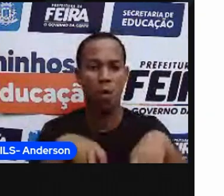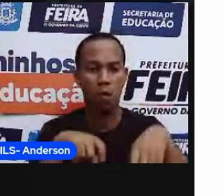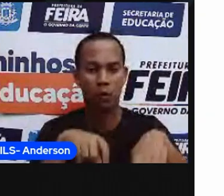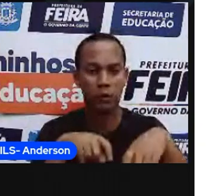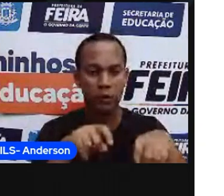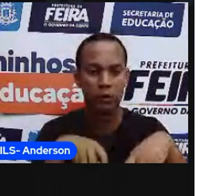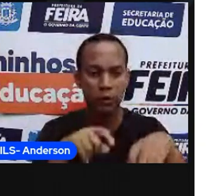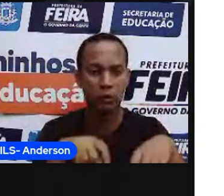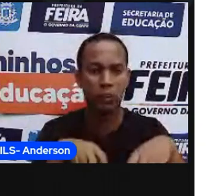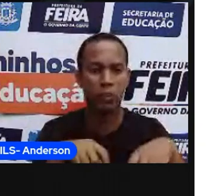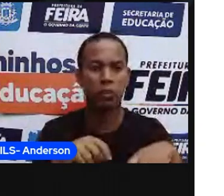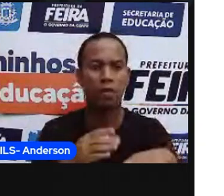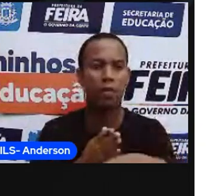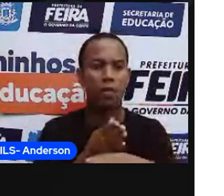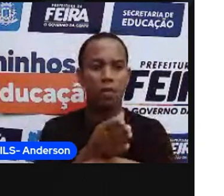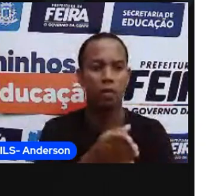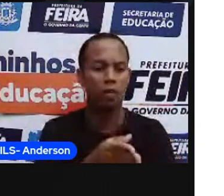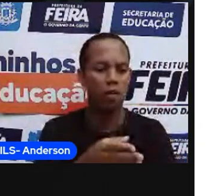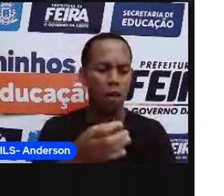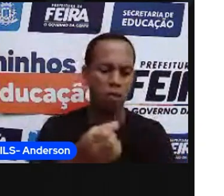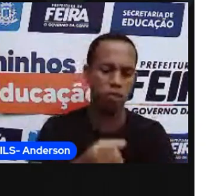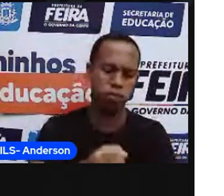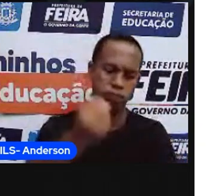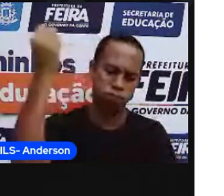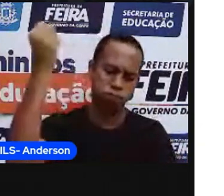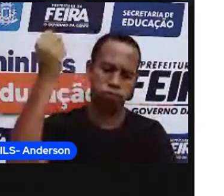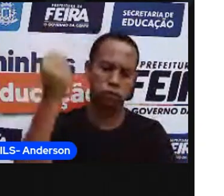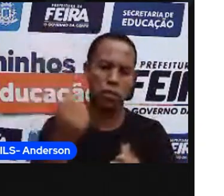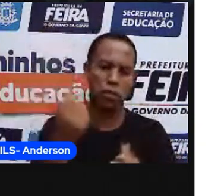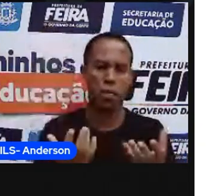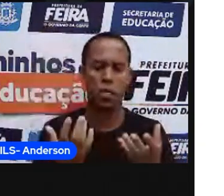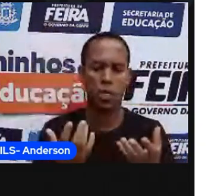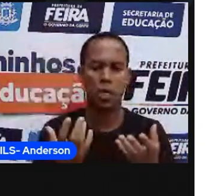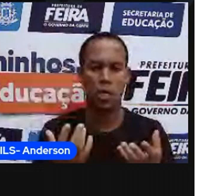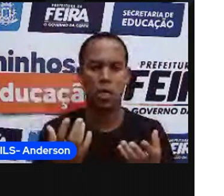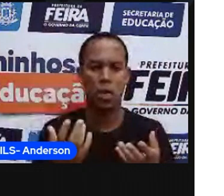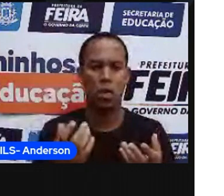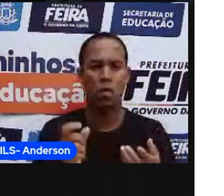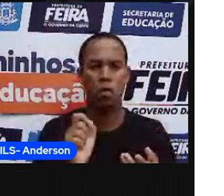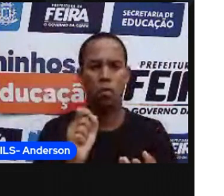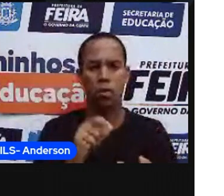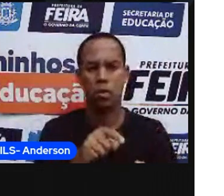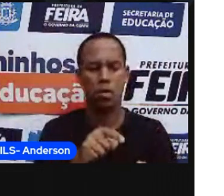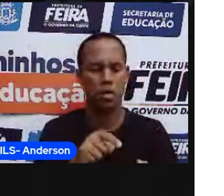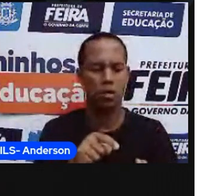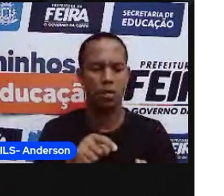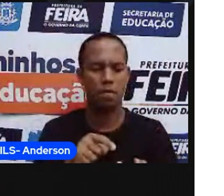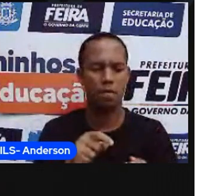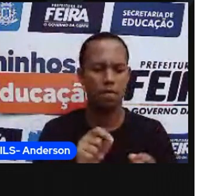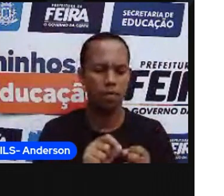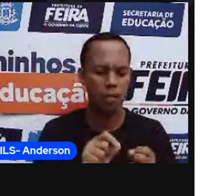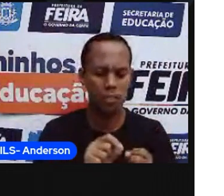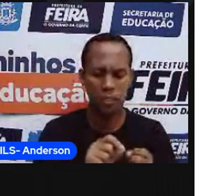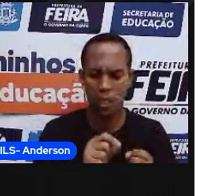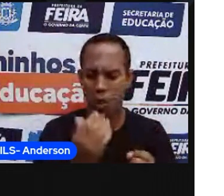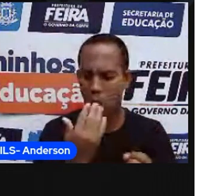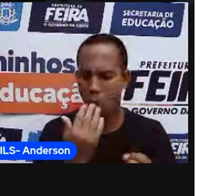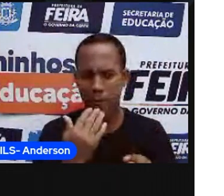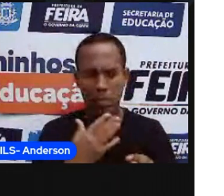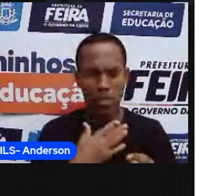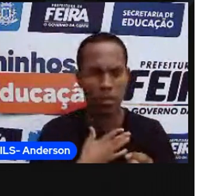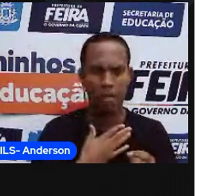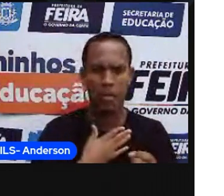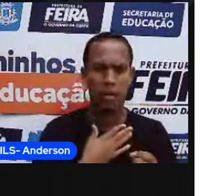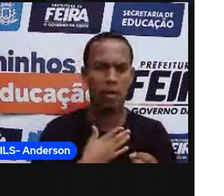mandioca, né, e dizer assim, olha, vamos arrancar isso aqui porque eu quero essa mandioca para poder fazer alguma coisa para mim. Não, eu